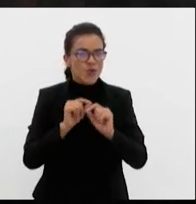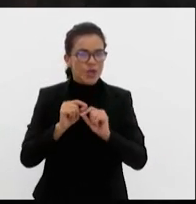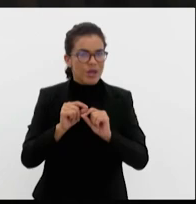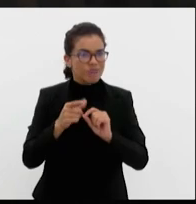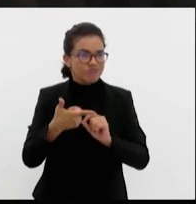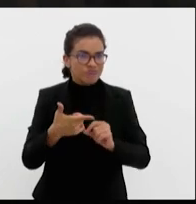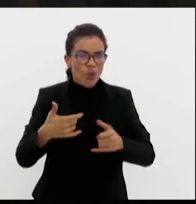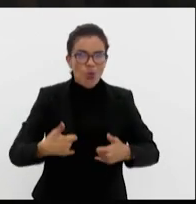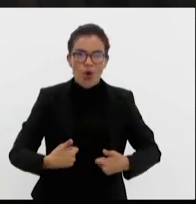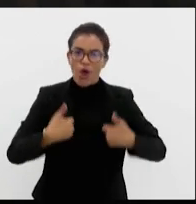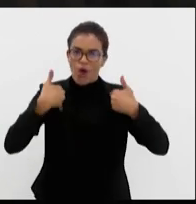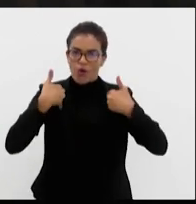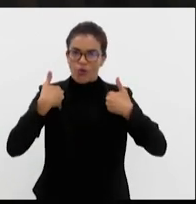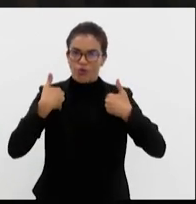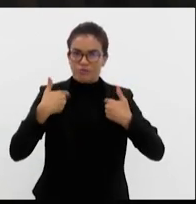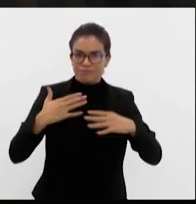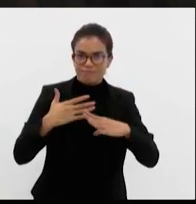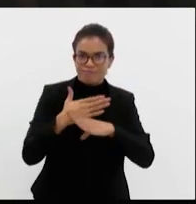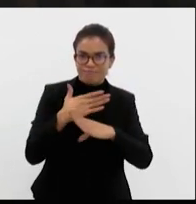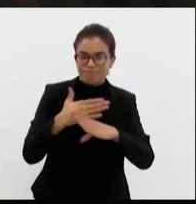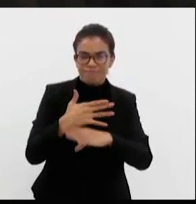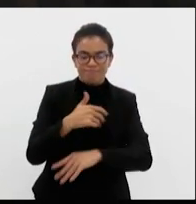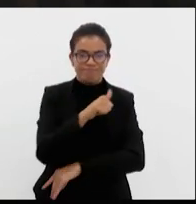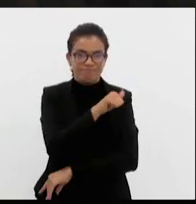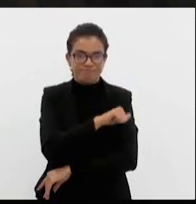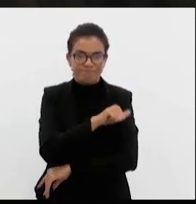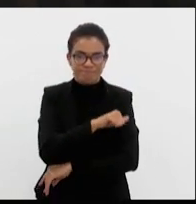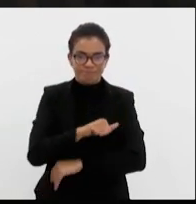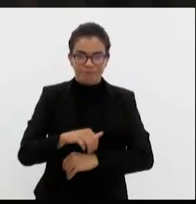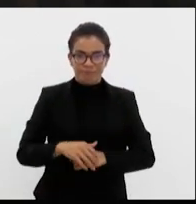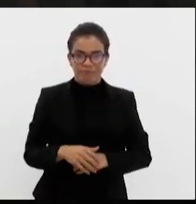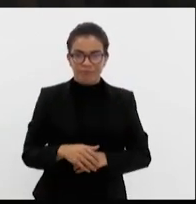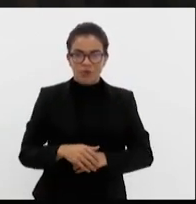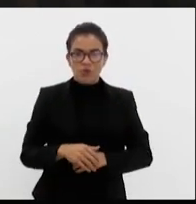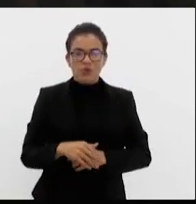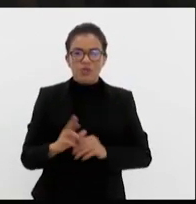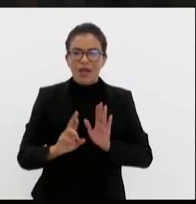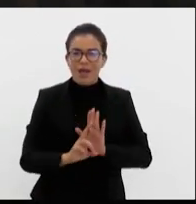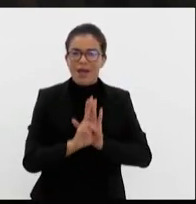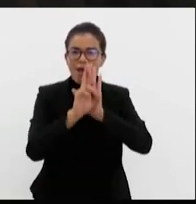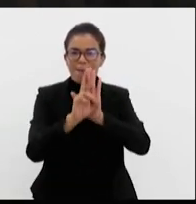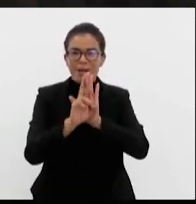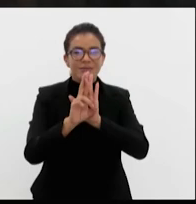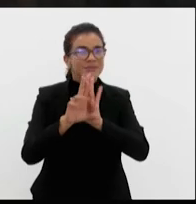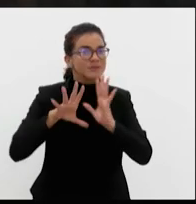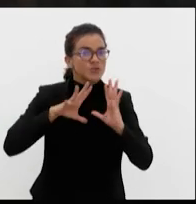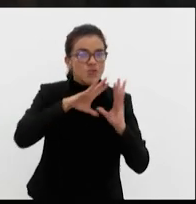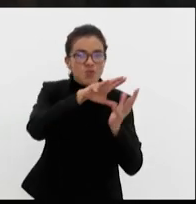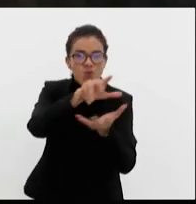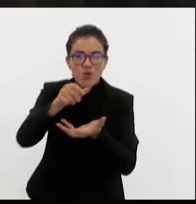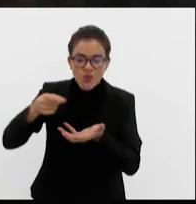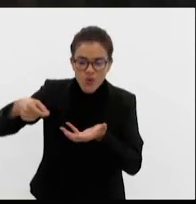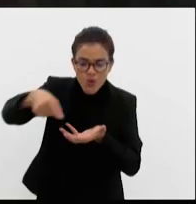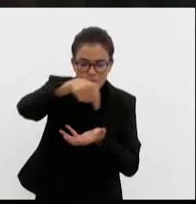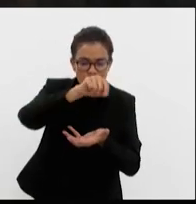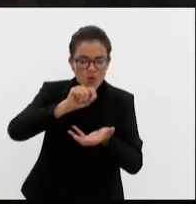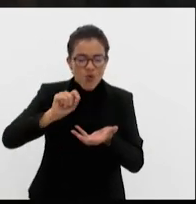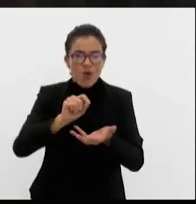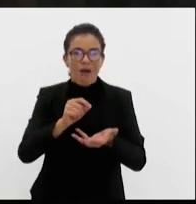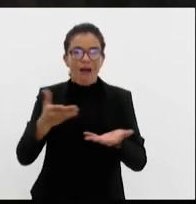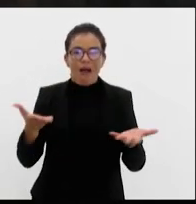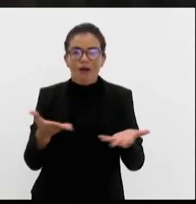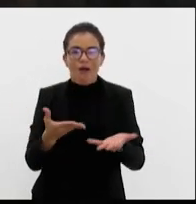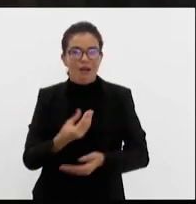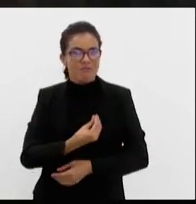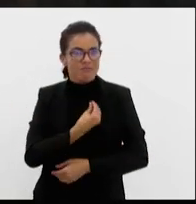prestígio do Rio de Janeiro. Os chanceleres aqui do mundo inteiro. Isso é um prestígio